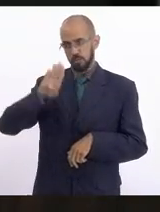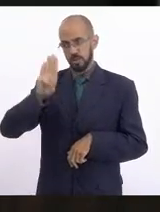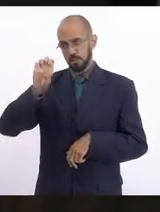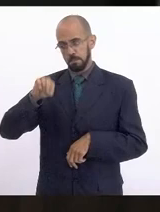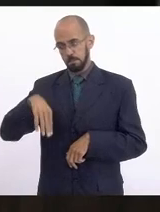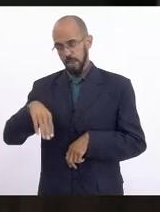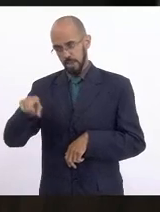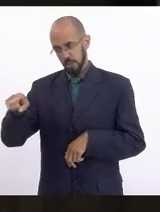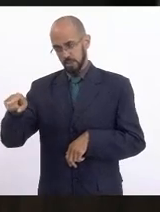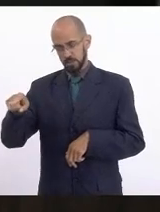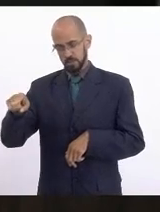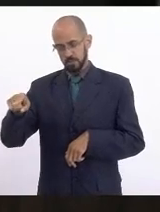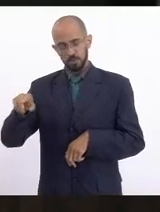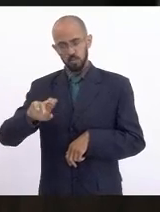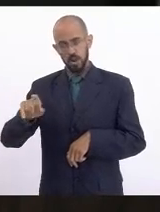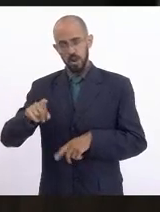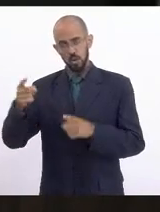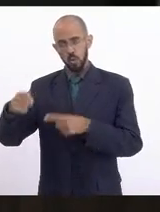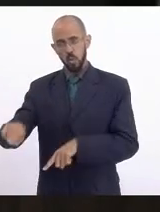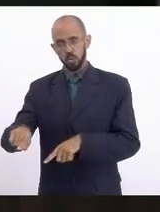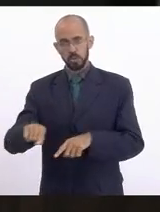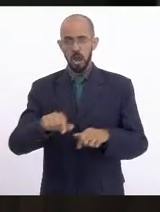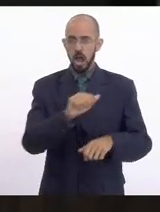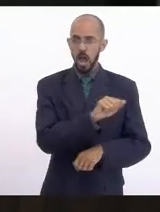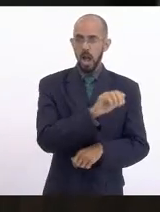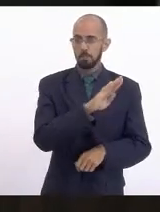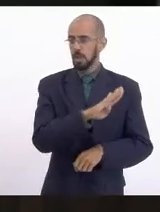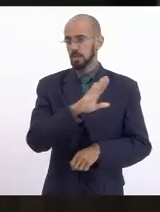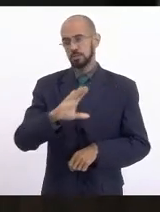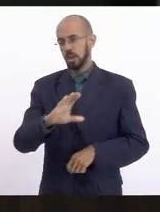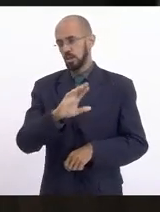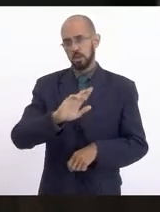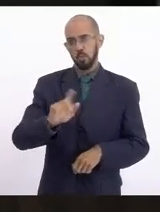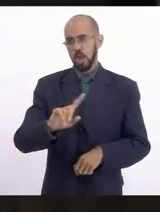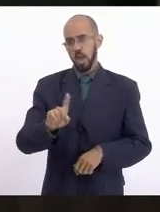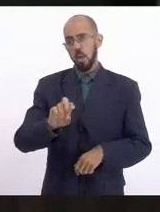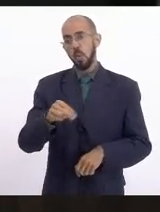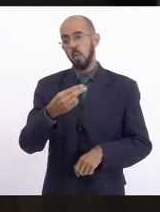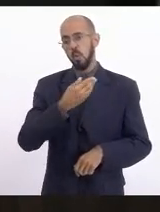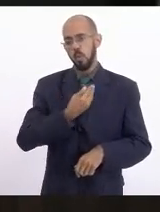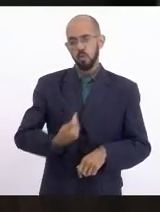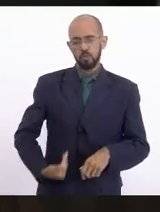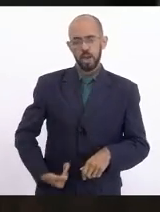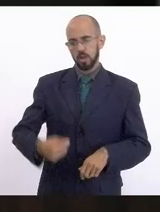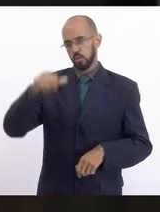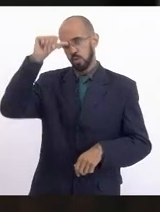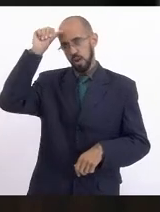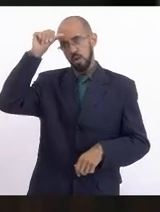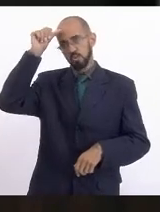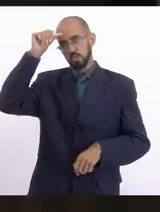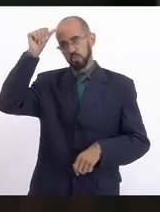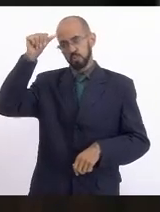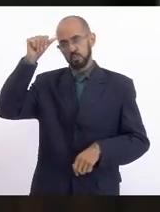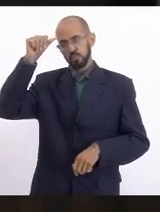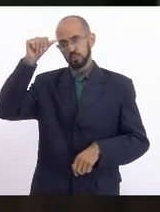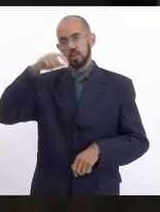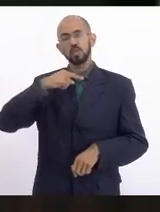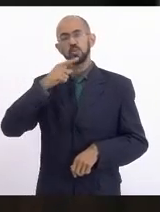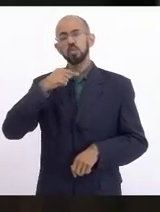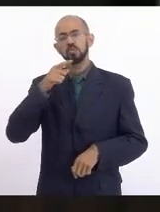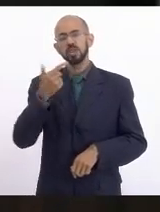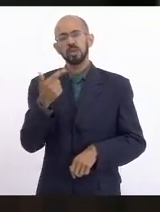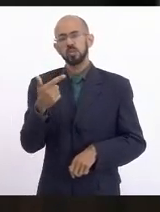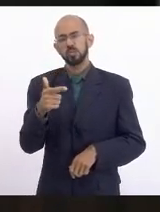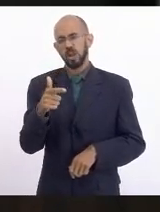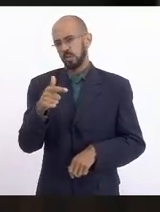ideal o meu se ele nem contra o governador pelo contrário não sei que não tenho dúvida que o governador para ficar de novo não concorda com isso e não tem